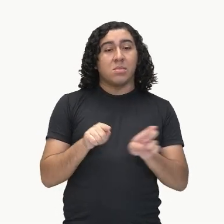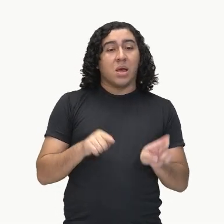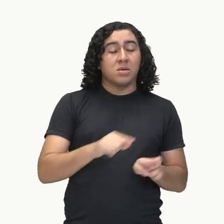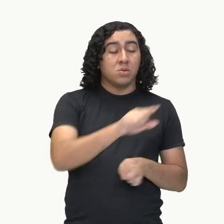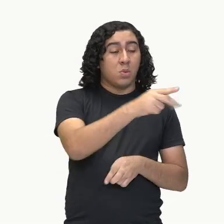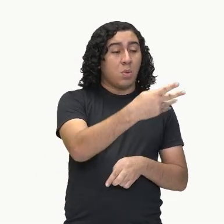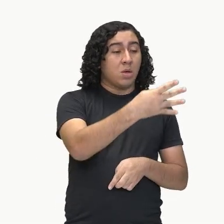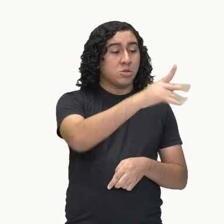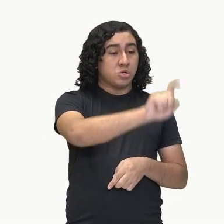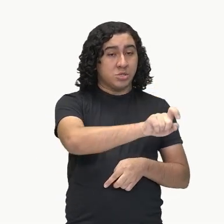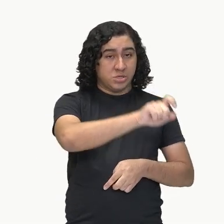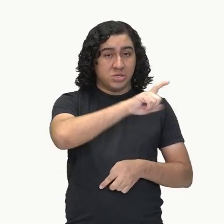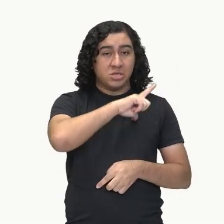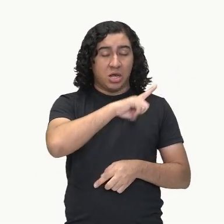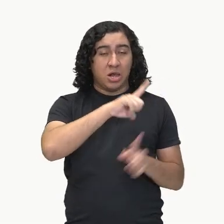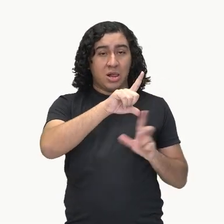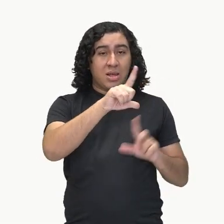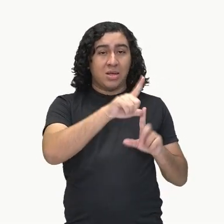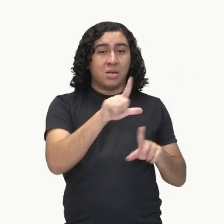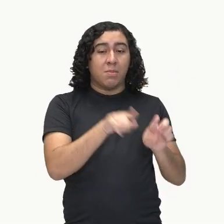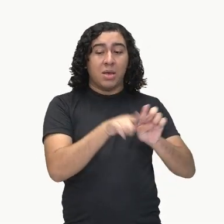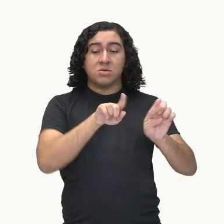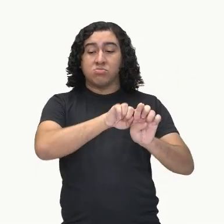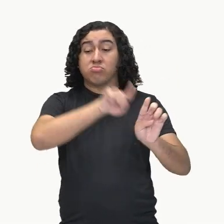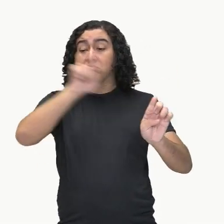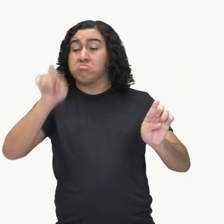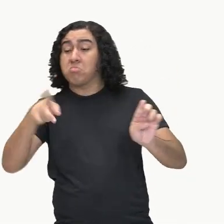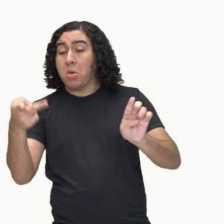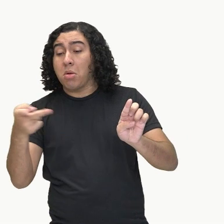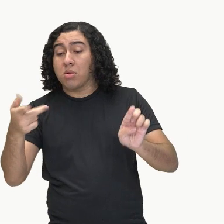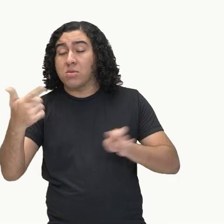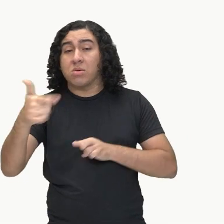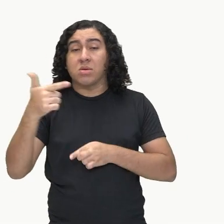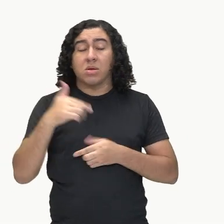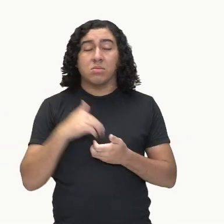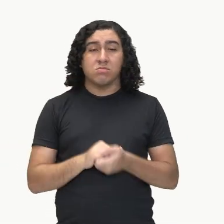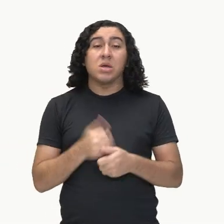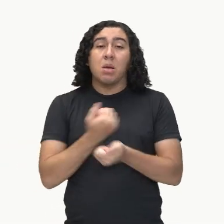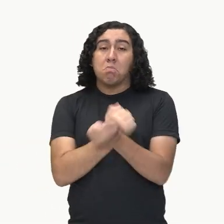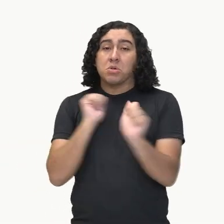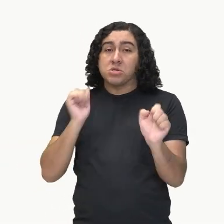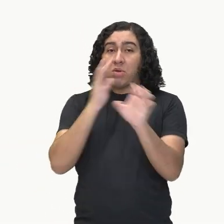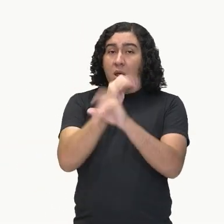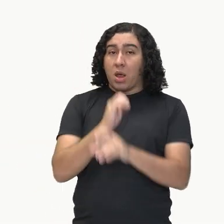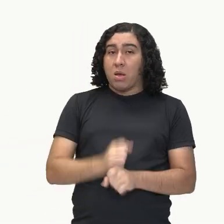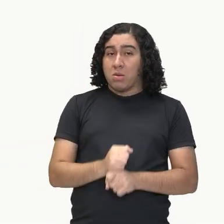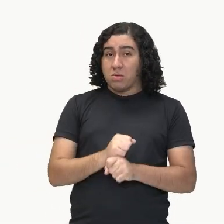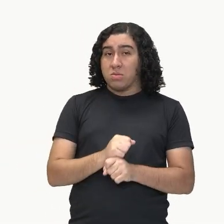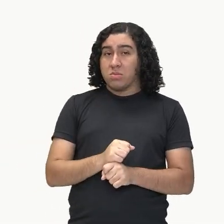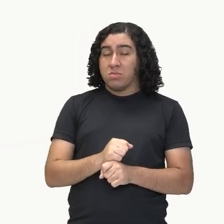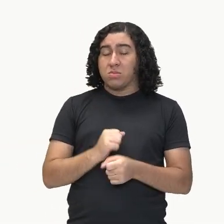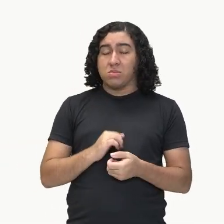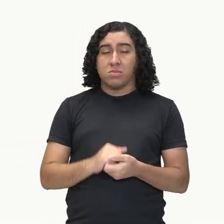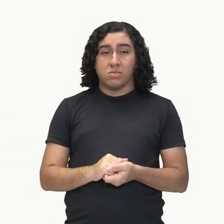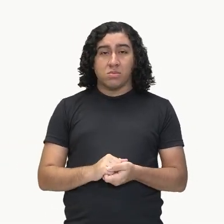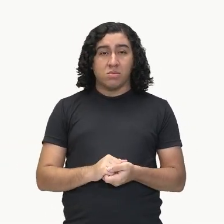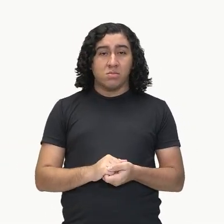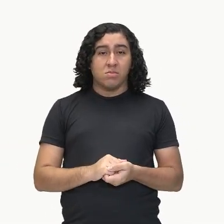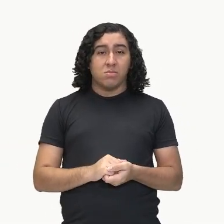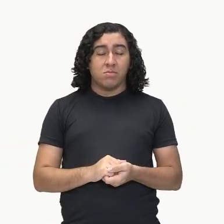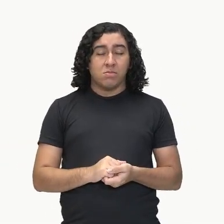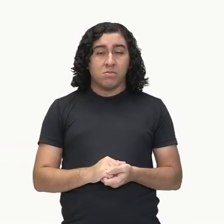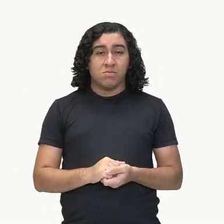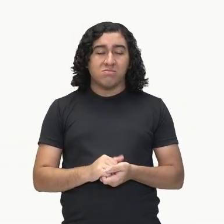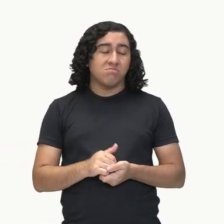ó, está sozinho no jogo. Vai impossibilitar, pergunto para você novamente, de ser realizada a